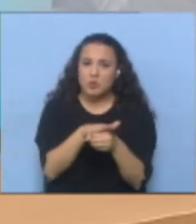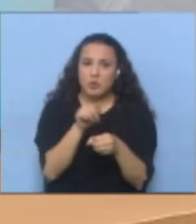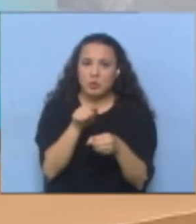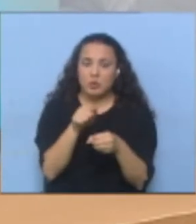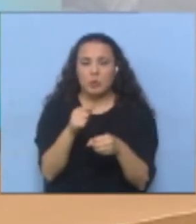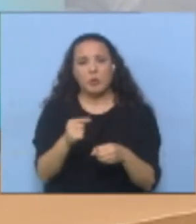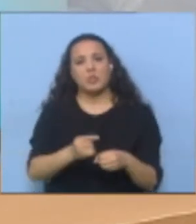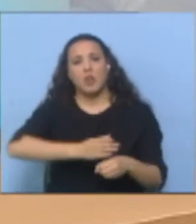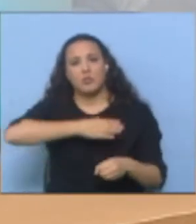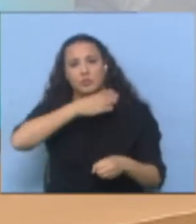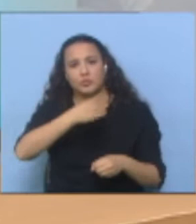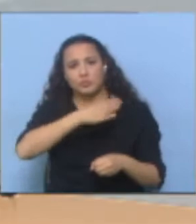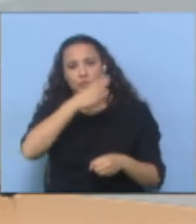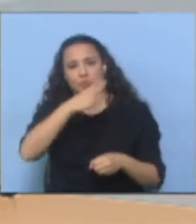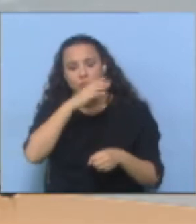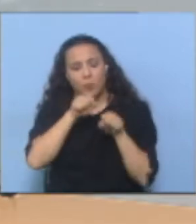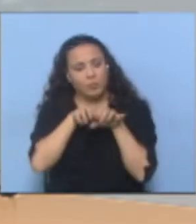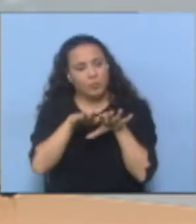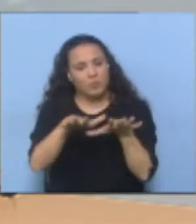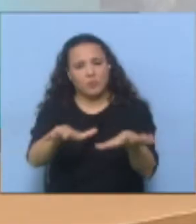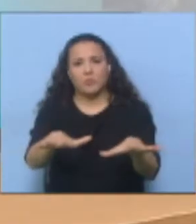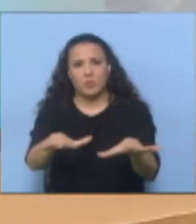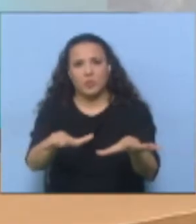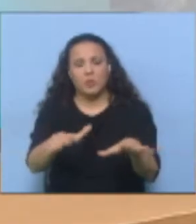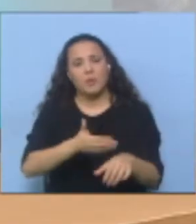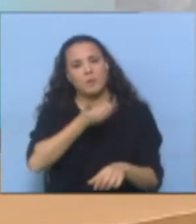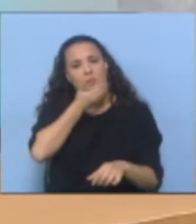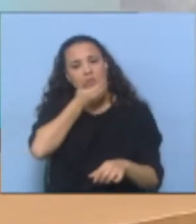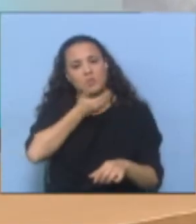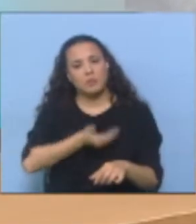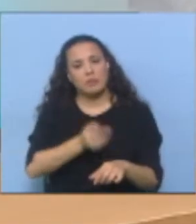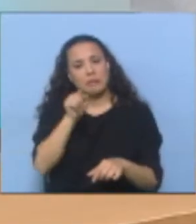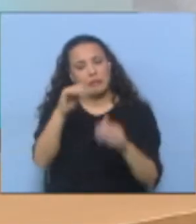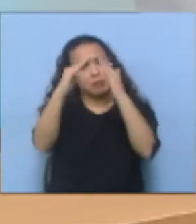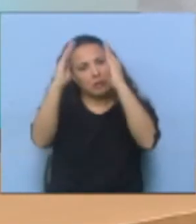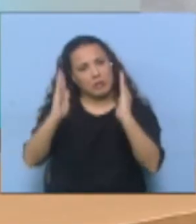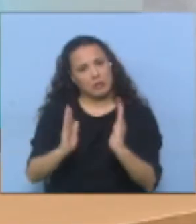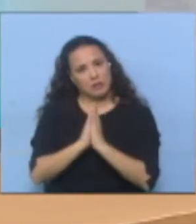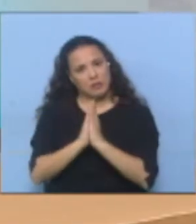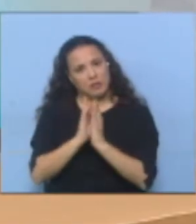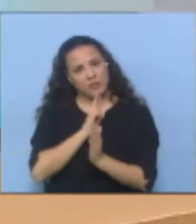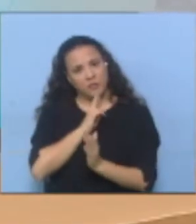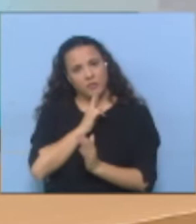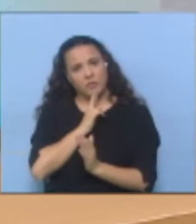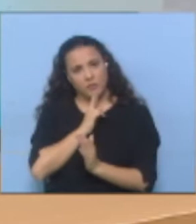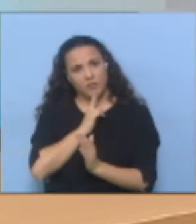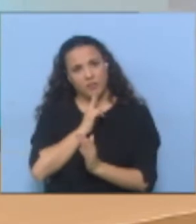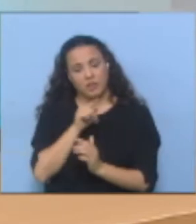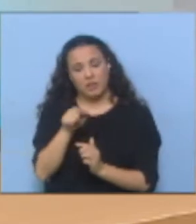testemunho, partilhou esse testemunho pela experiência vivida no Santuário de Fátima. E, portanto, o Santuário é conhecido como um espaço